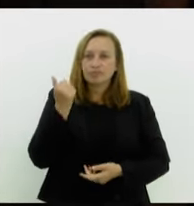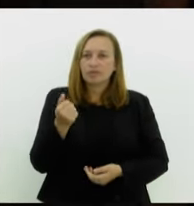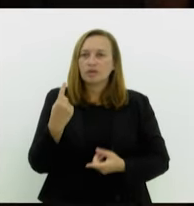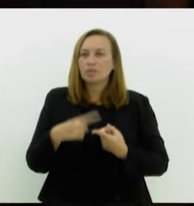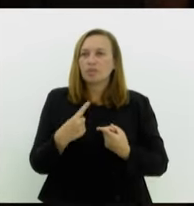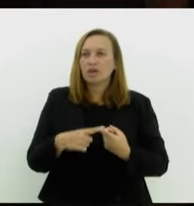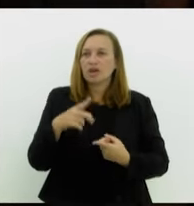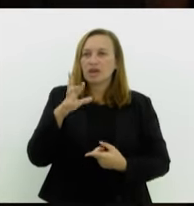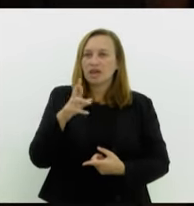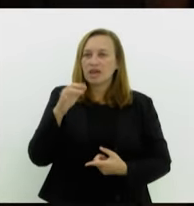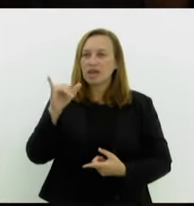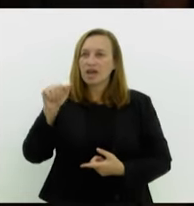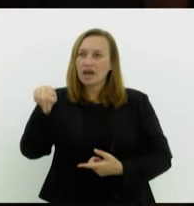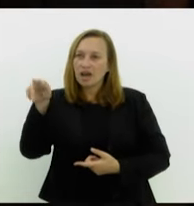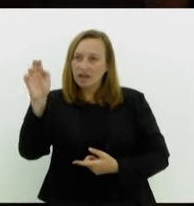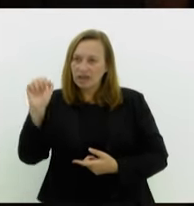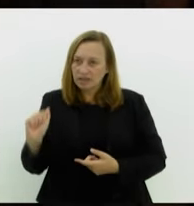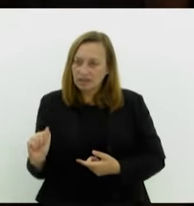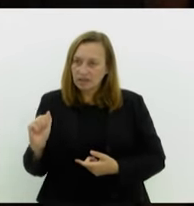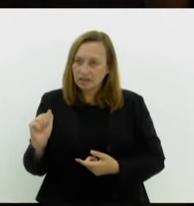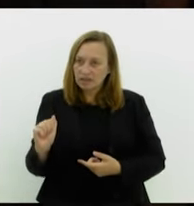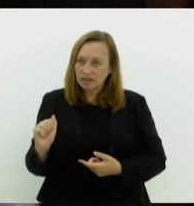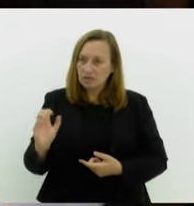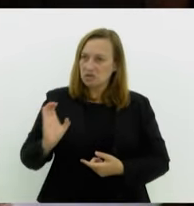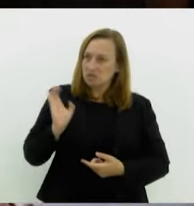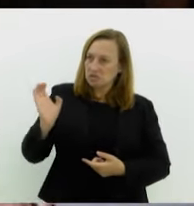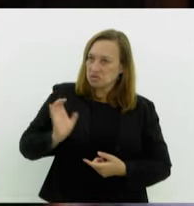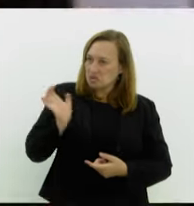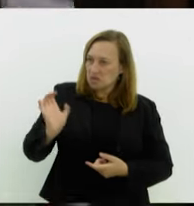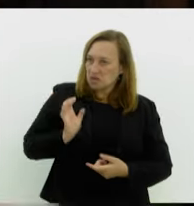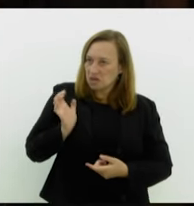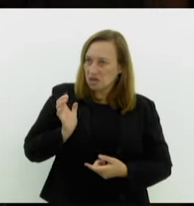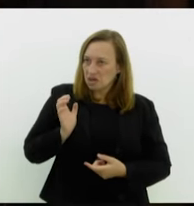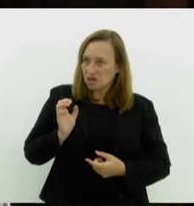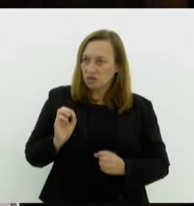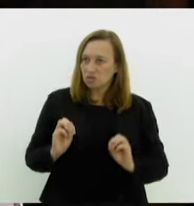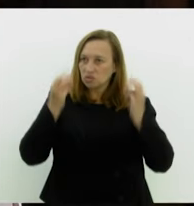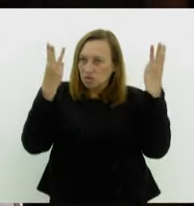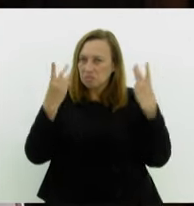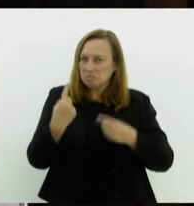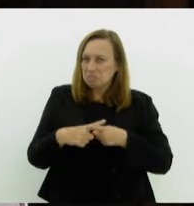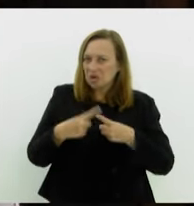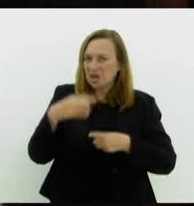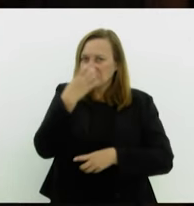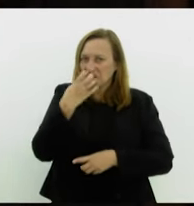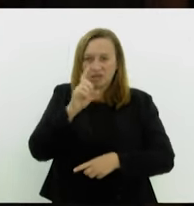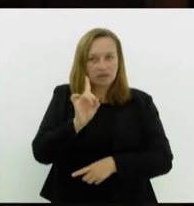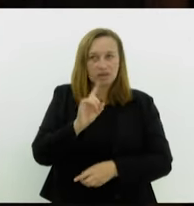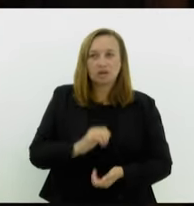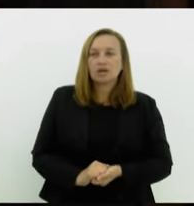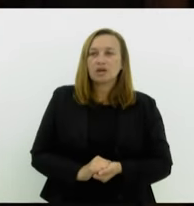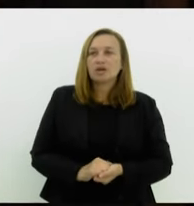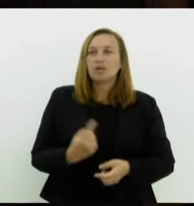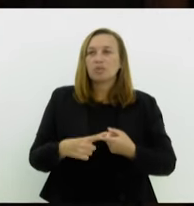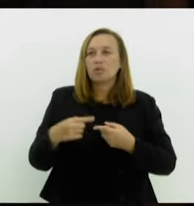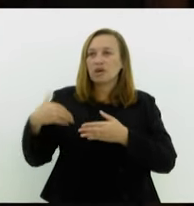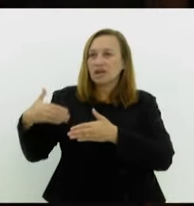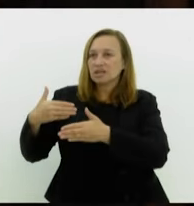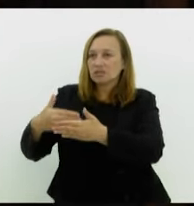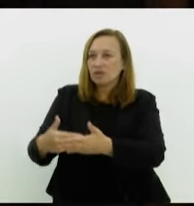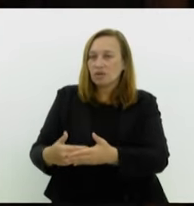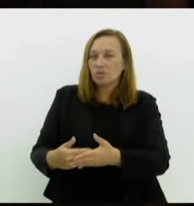Riana hoje é uma das pessoas mais ricas do show business não é porque ela canta é porque ela desenvolveu uma linha de